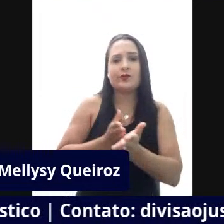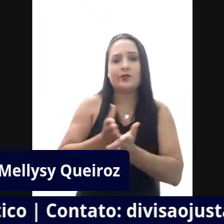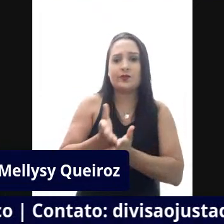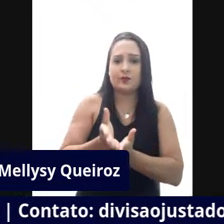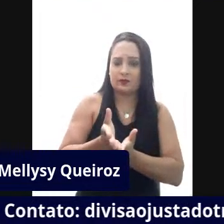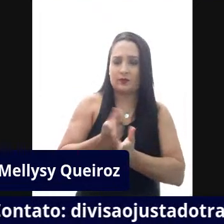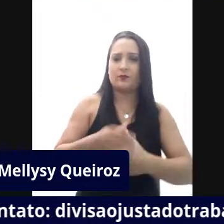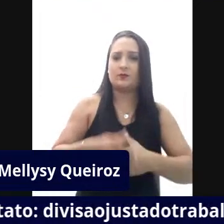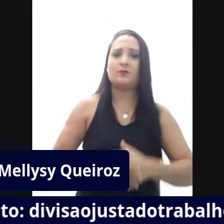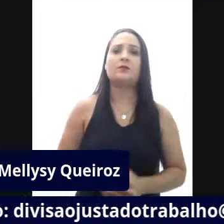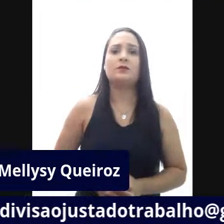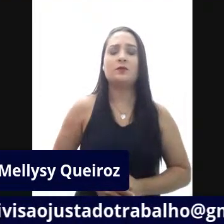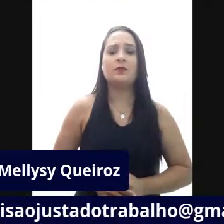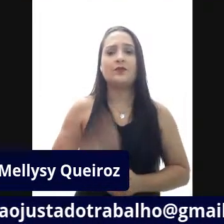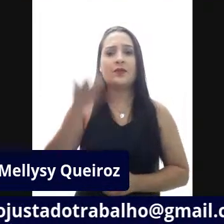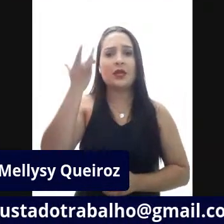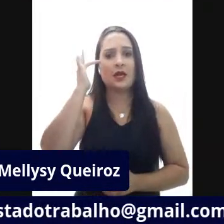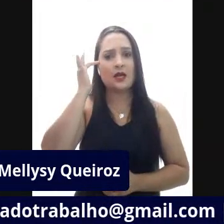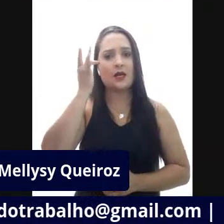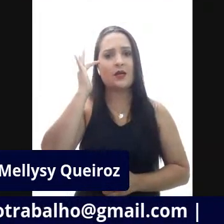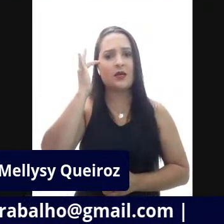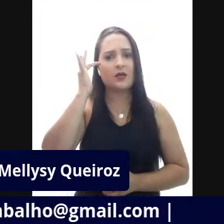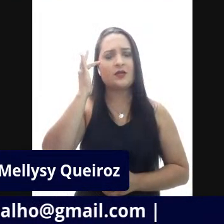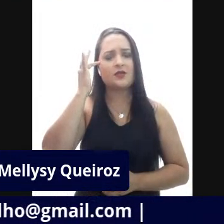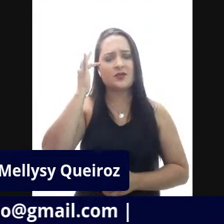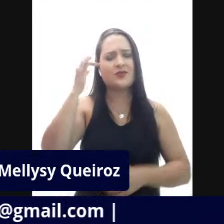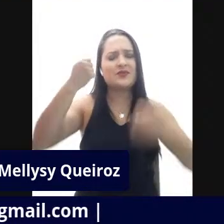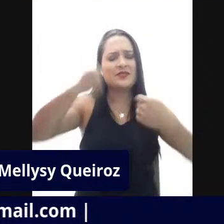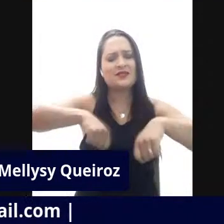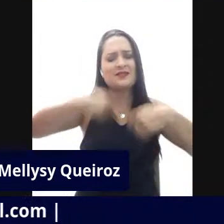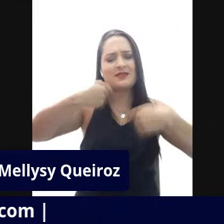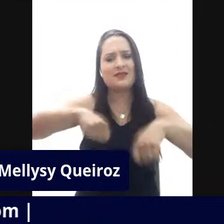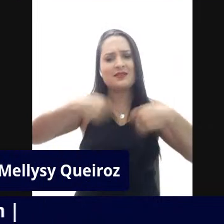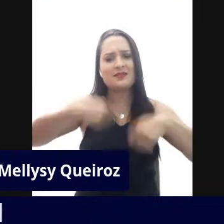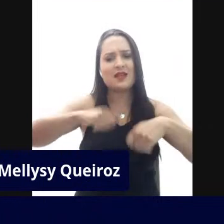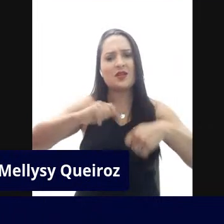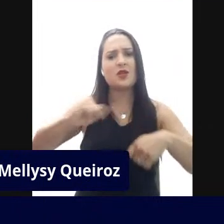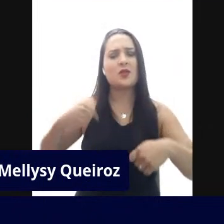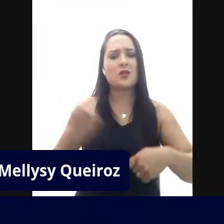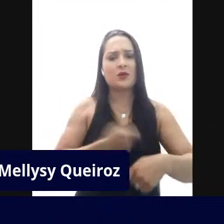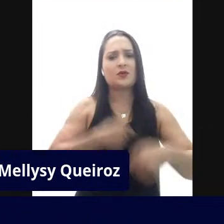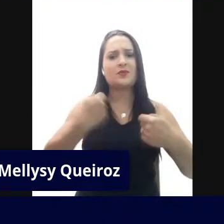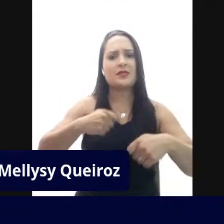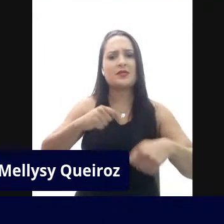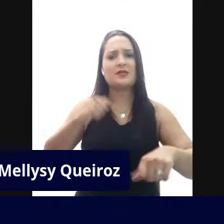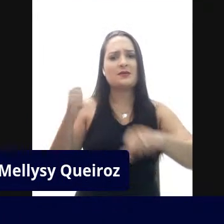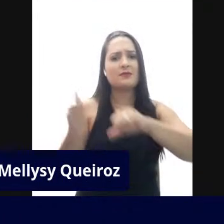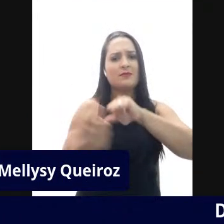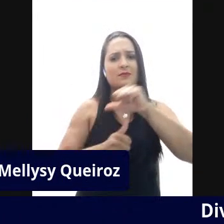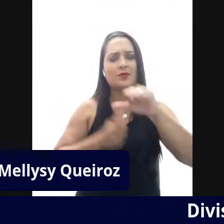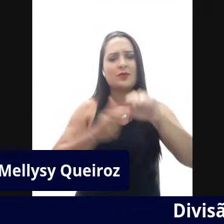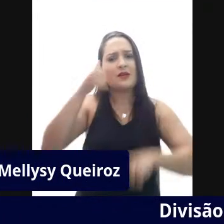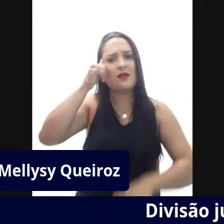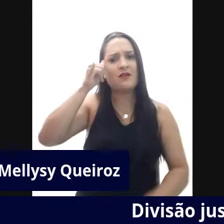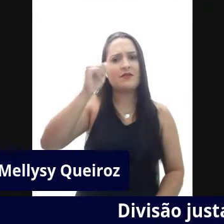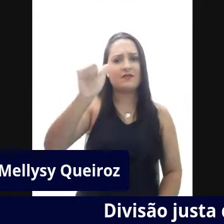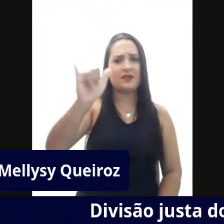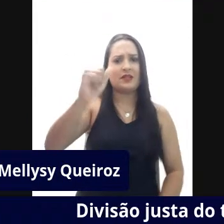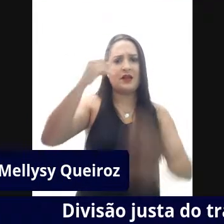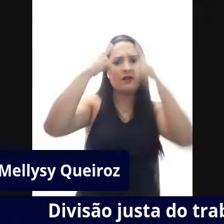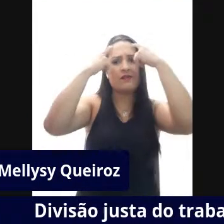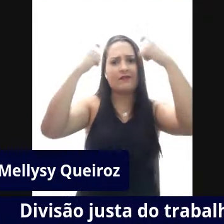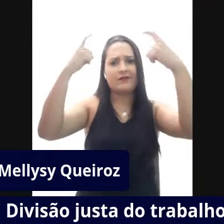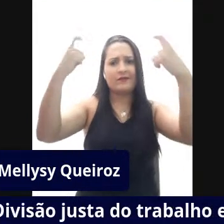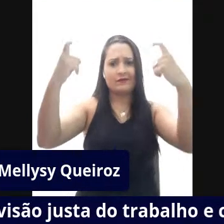essas questões, elas são extremamente necessárias para a gente superar as violências, para a gente